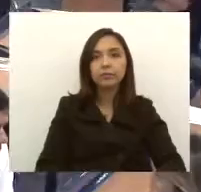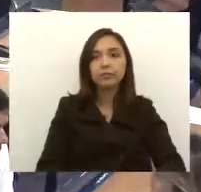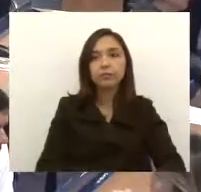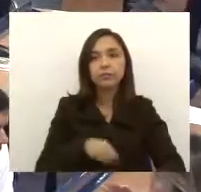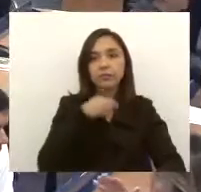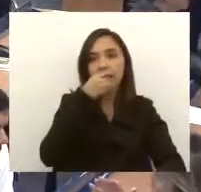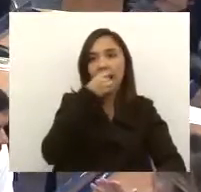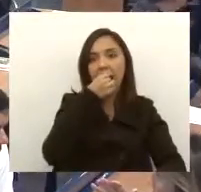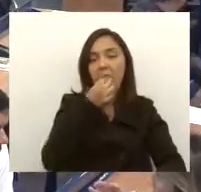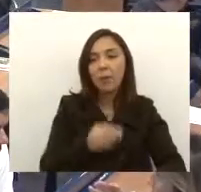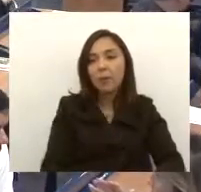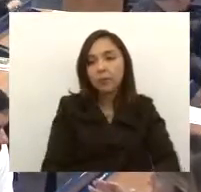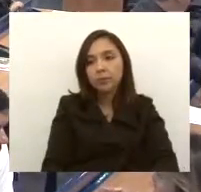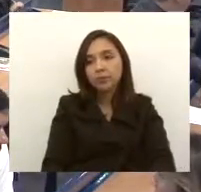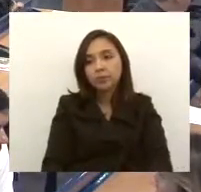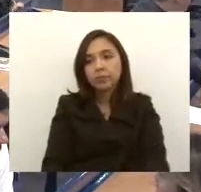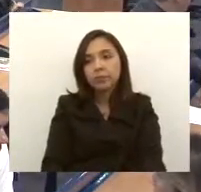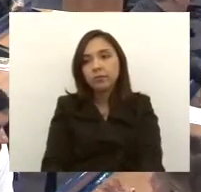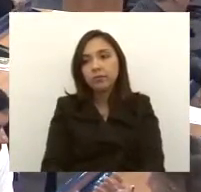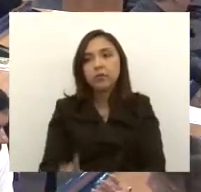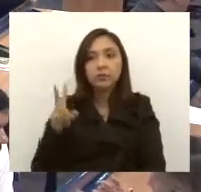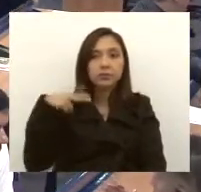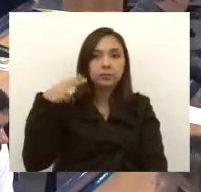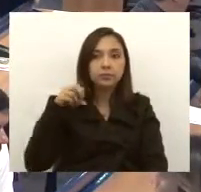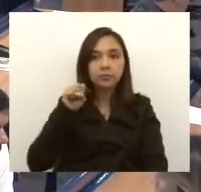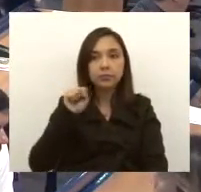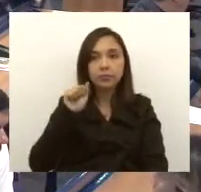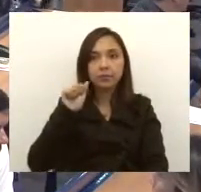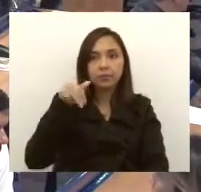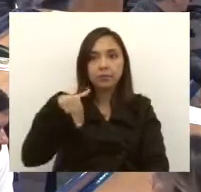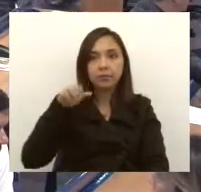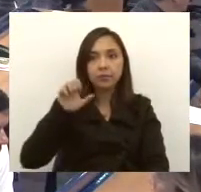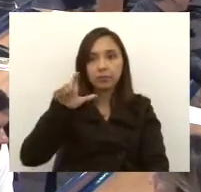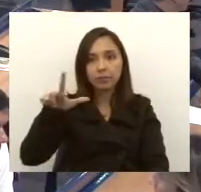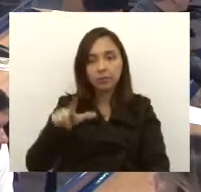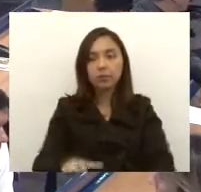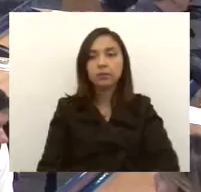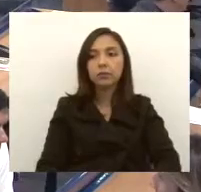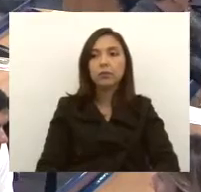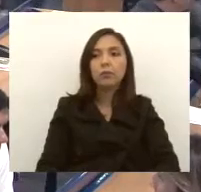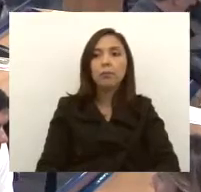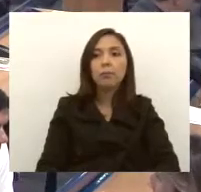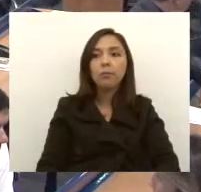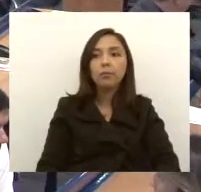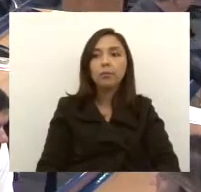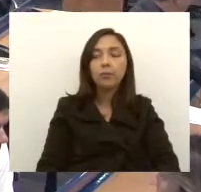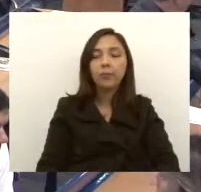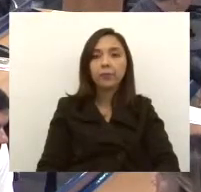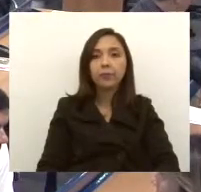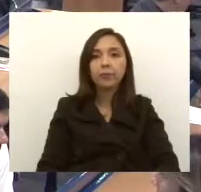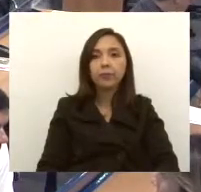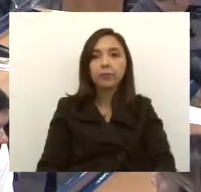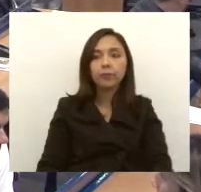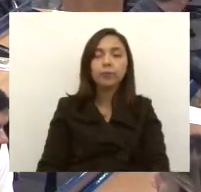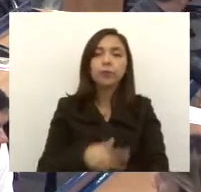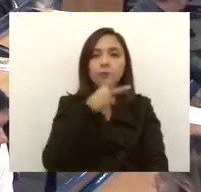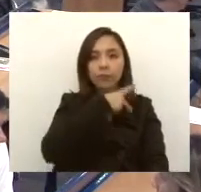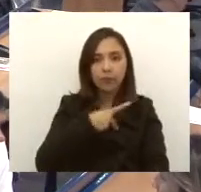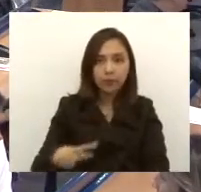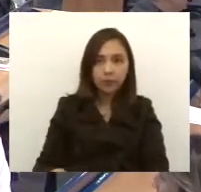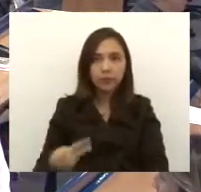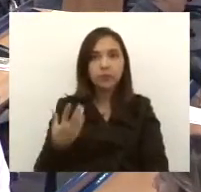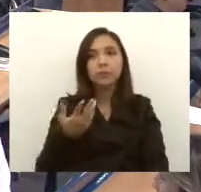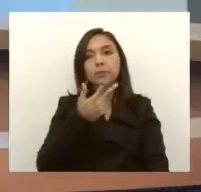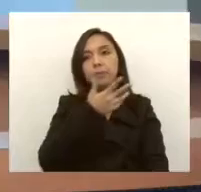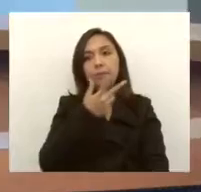Pela ordem, vereador Samuel Vasconcelos. Para encaminhar. Para encaminhar, vereador. Encaminhar. Senhor presidente,